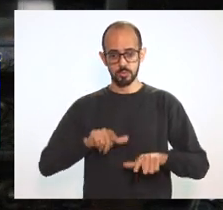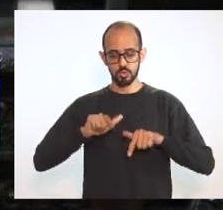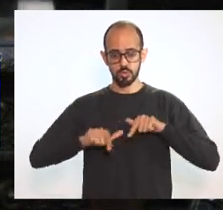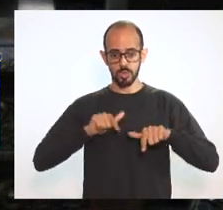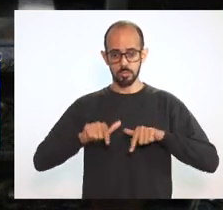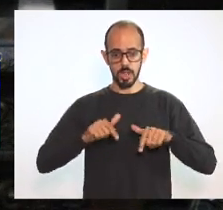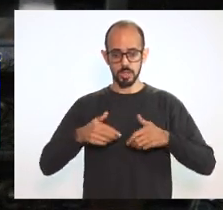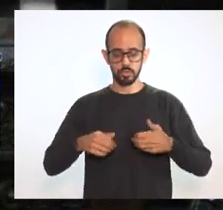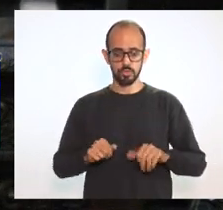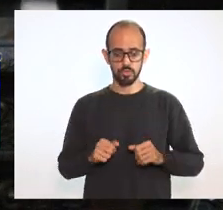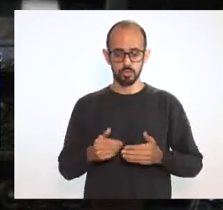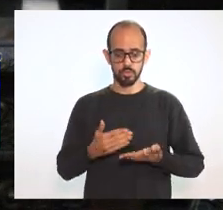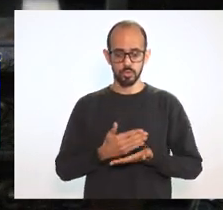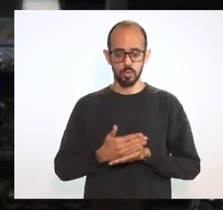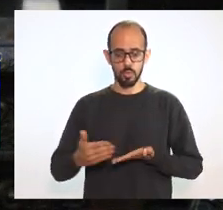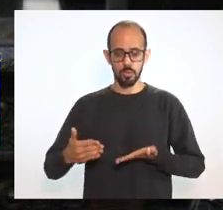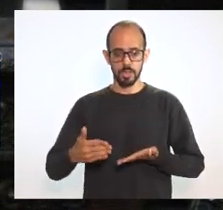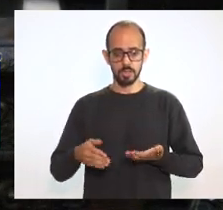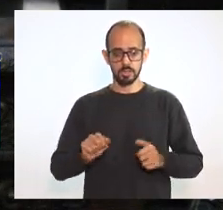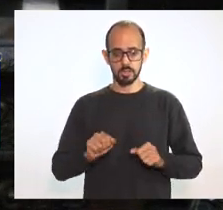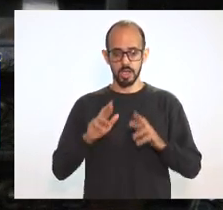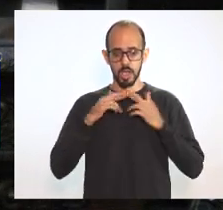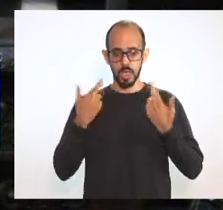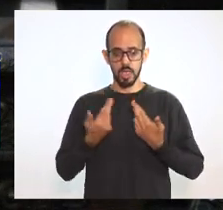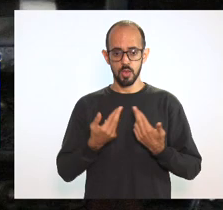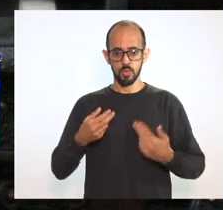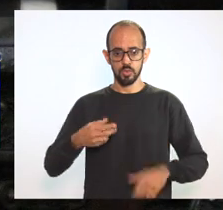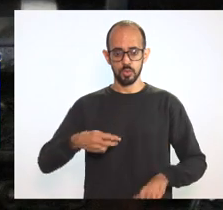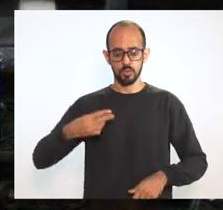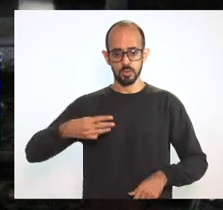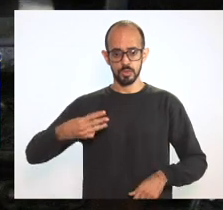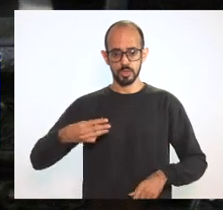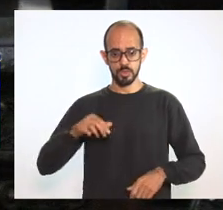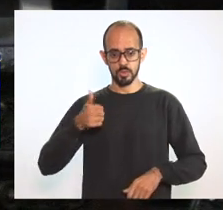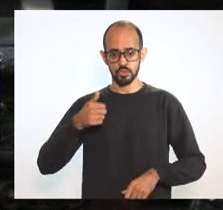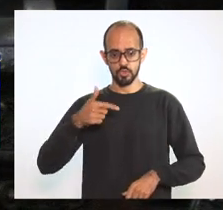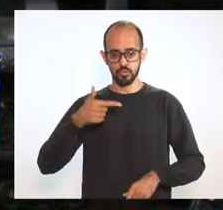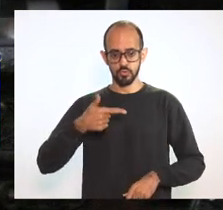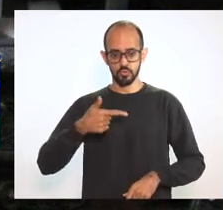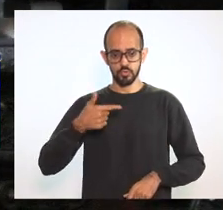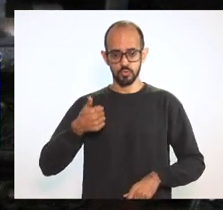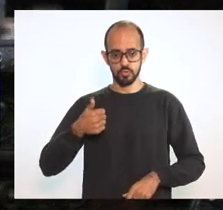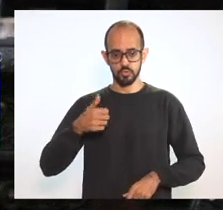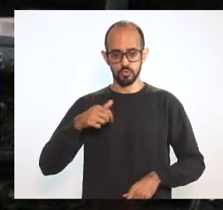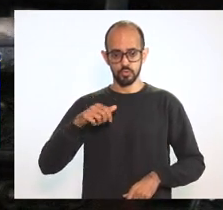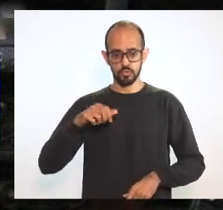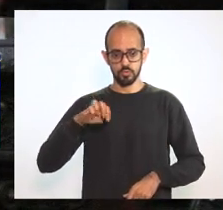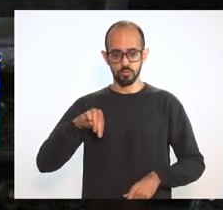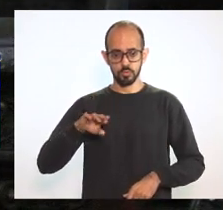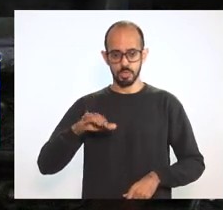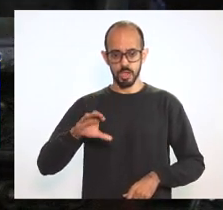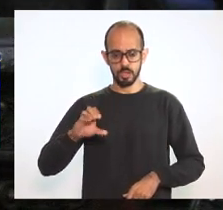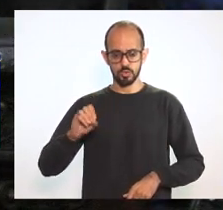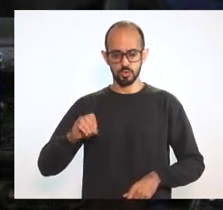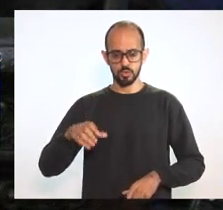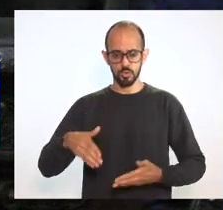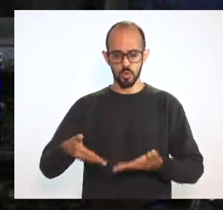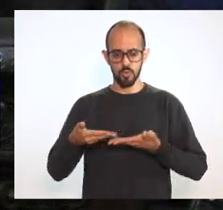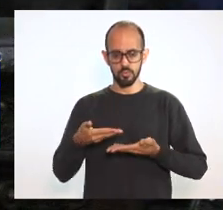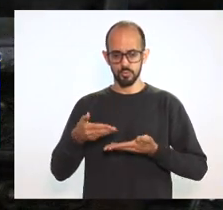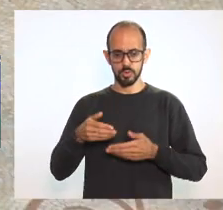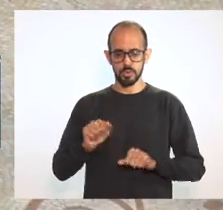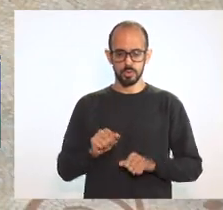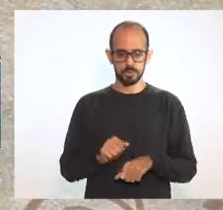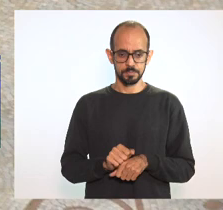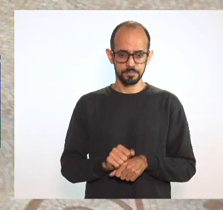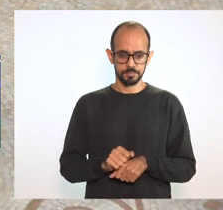aberta a sessão ordinária do dia 18 de março. A presidência convida a deputada Marta Rocha a fazer a leitura da ata da sessão anterior. A